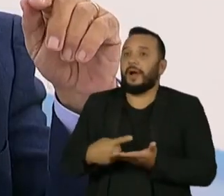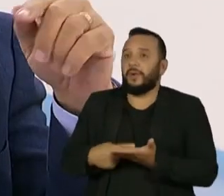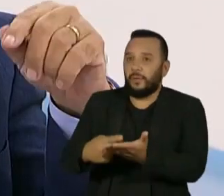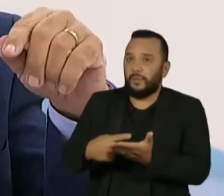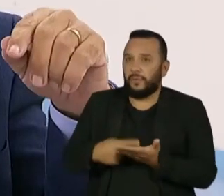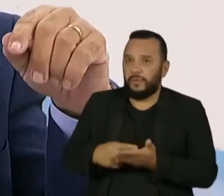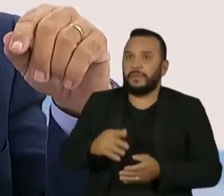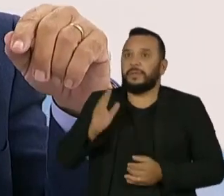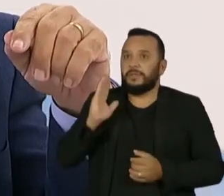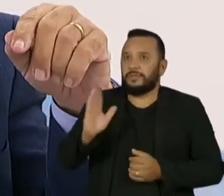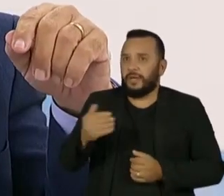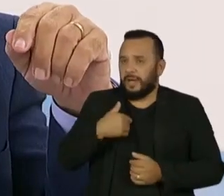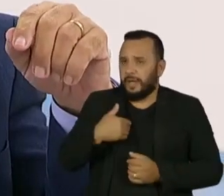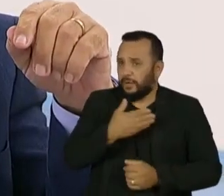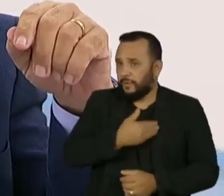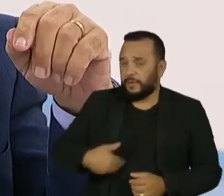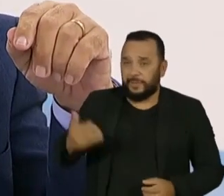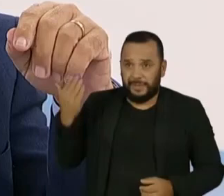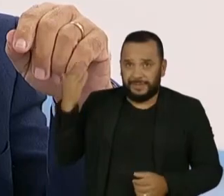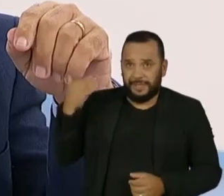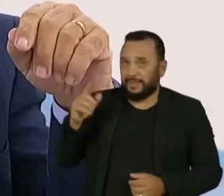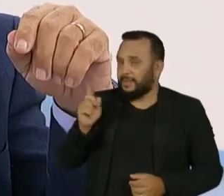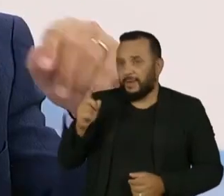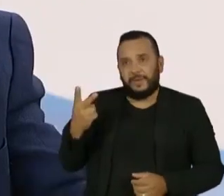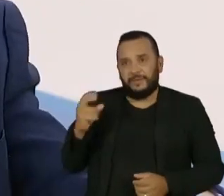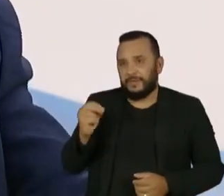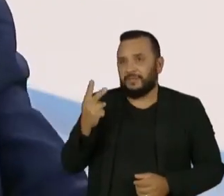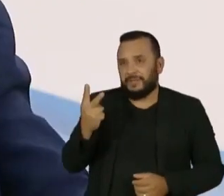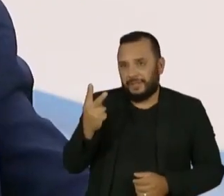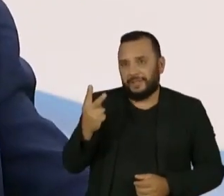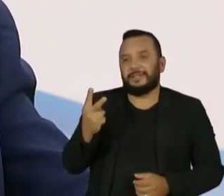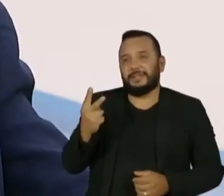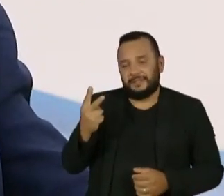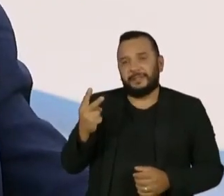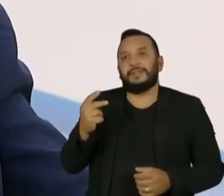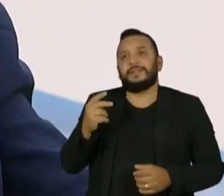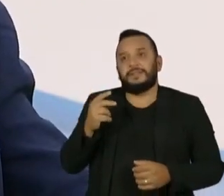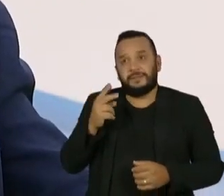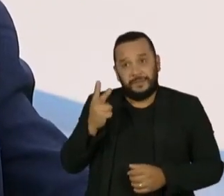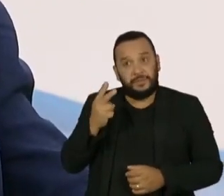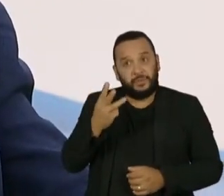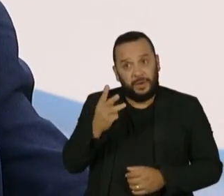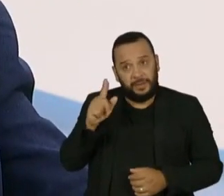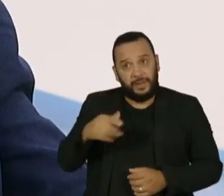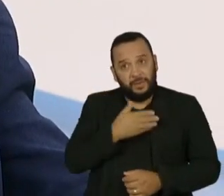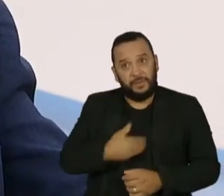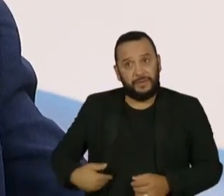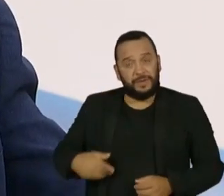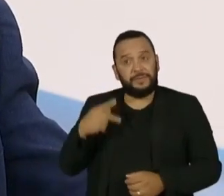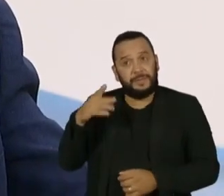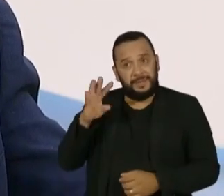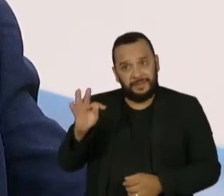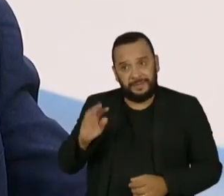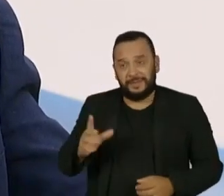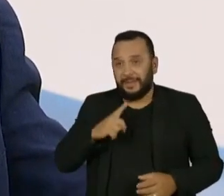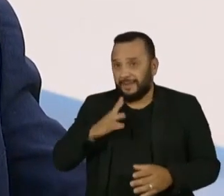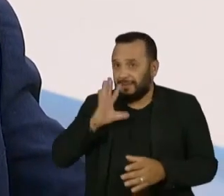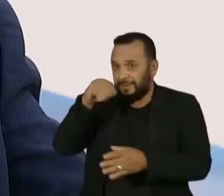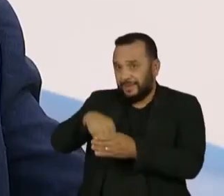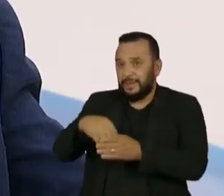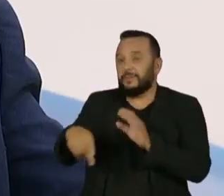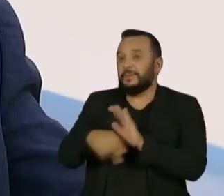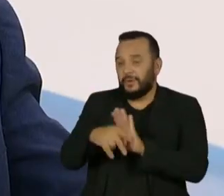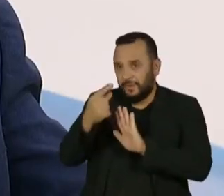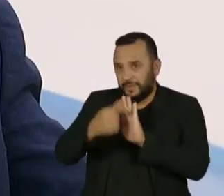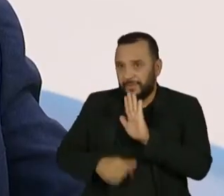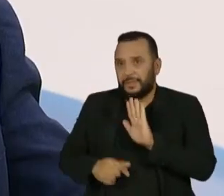o recurso não é devido do governo passado, é devido de 23 e 24, que já é o governo do PT. Tá? Que está dito dentro do orçamento,